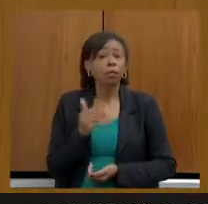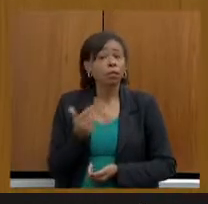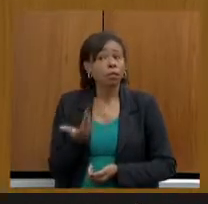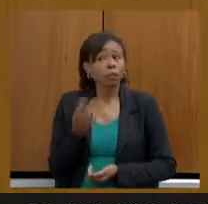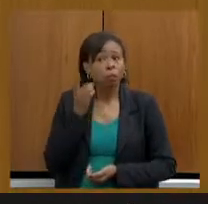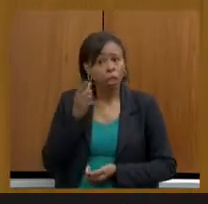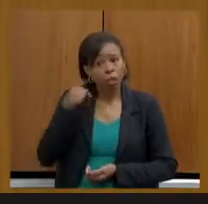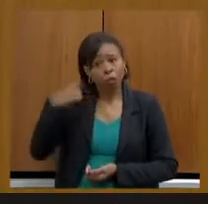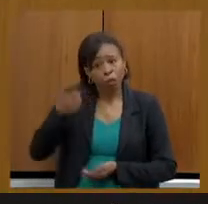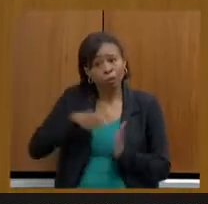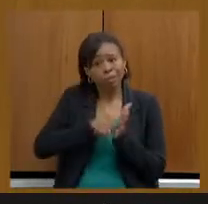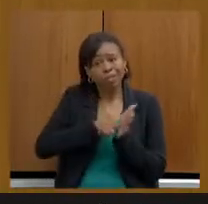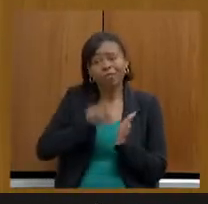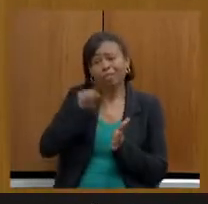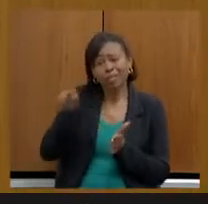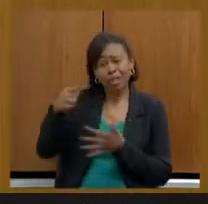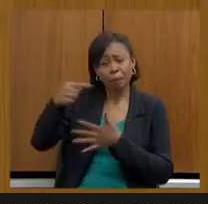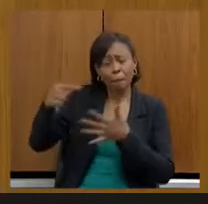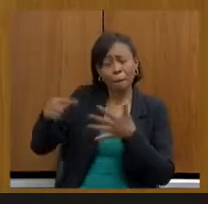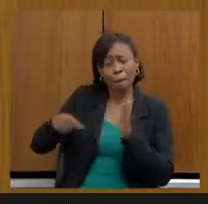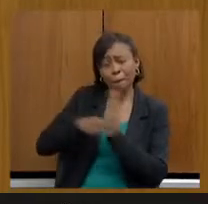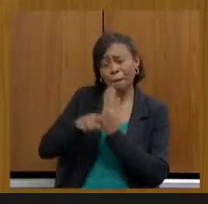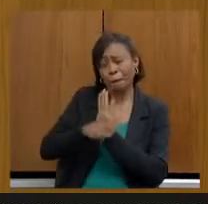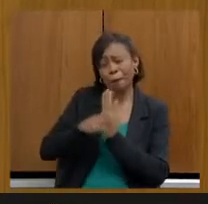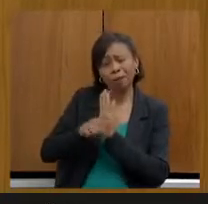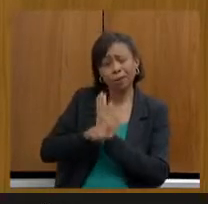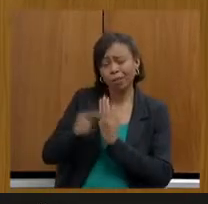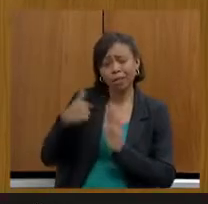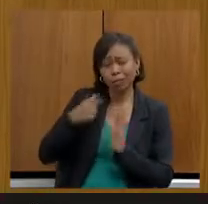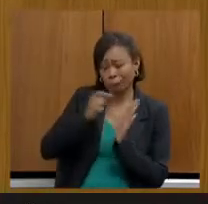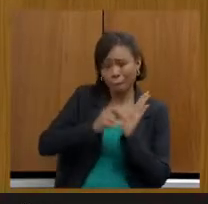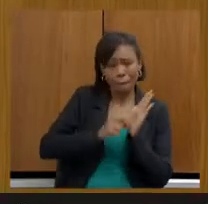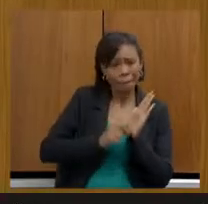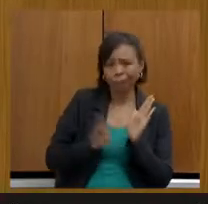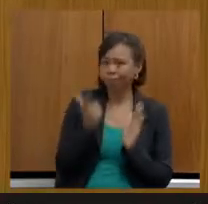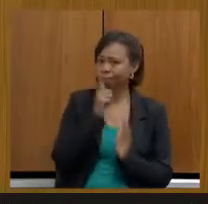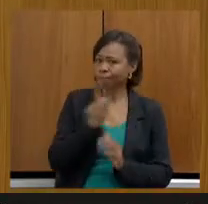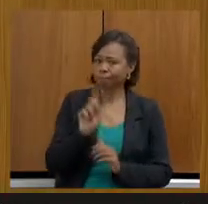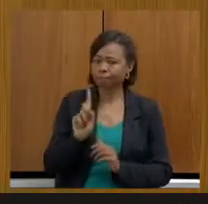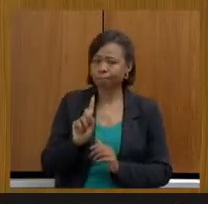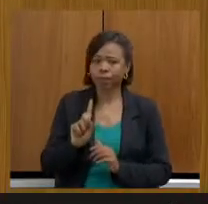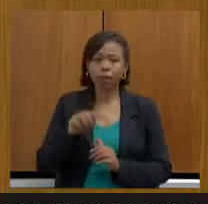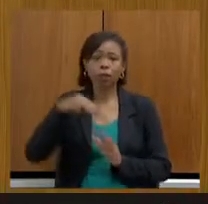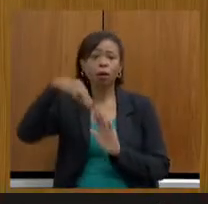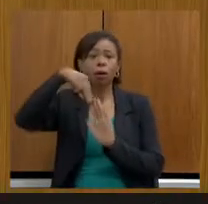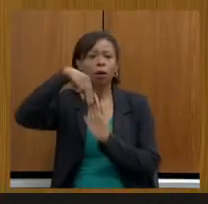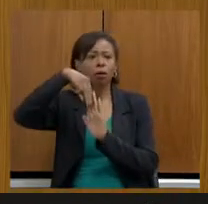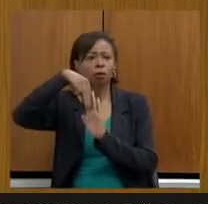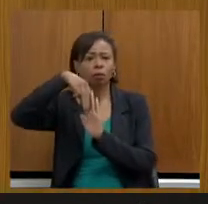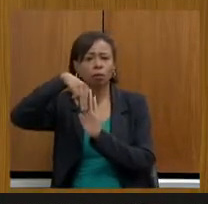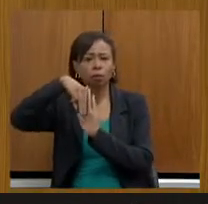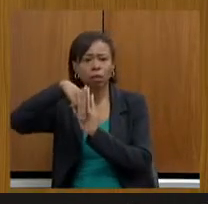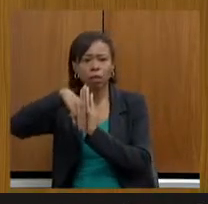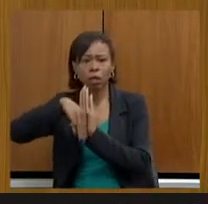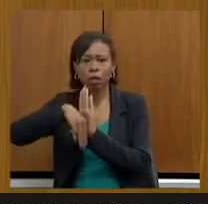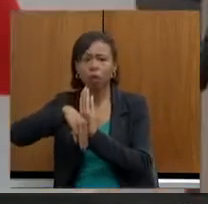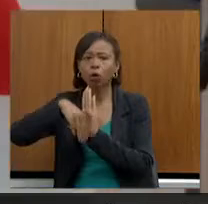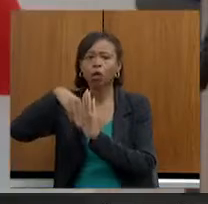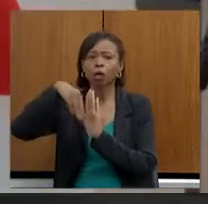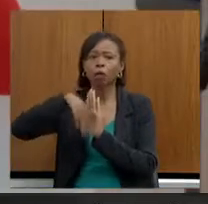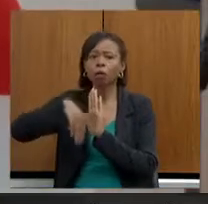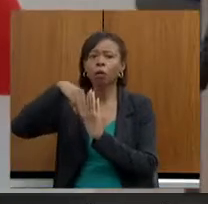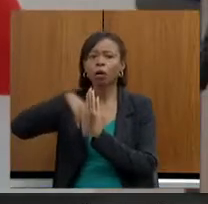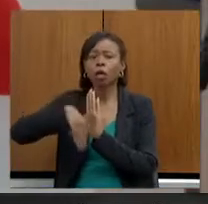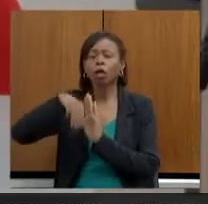eu foram muitas perguntas que a senhora fez no processo não consegui tomar nota de todas mas a memorando 87 é aquele que fala